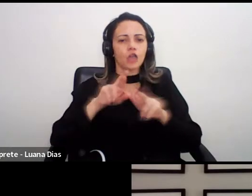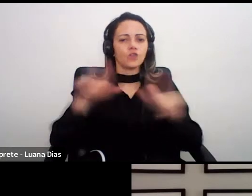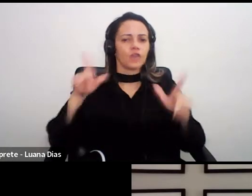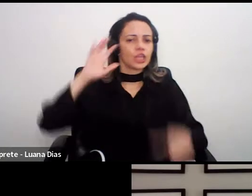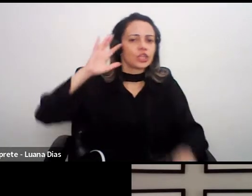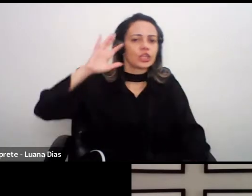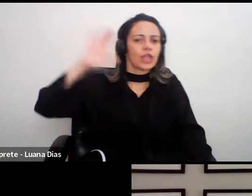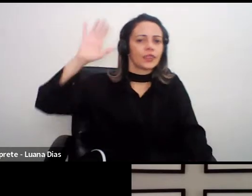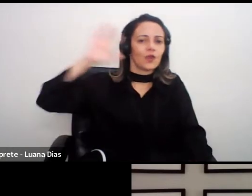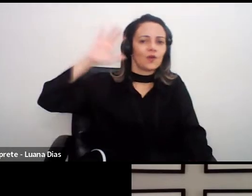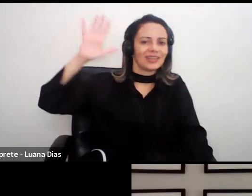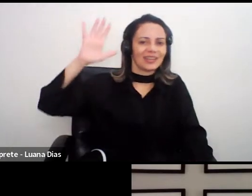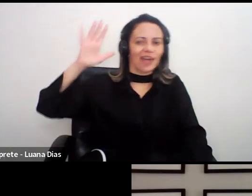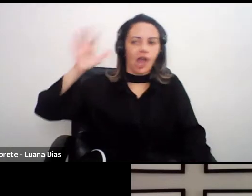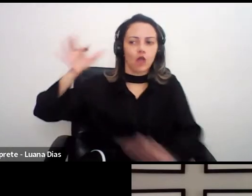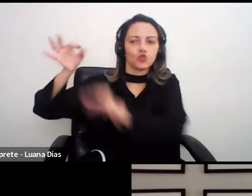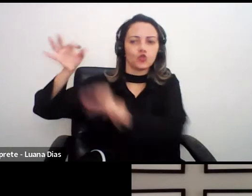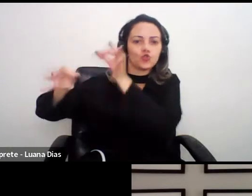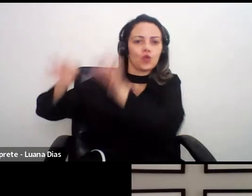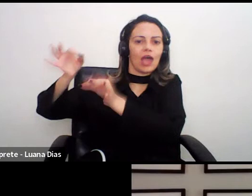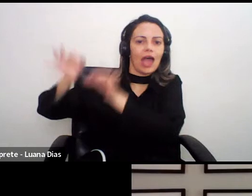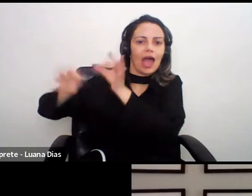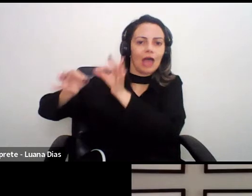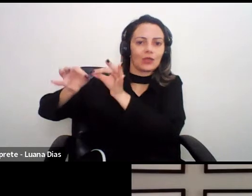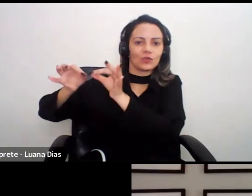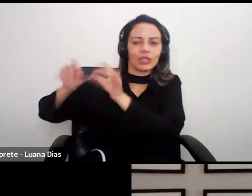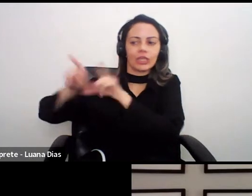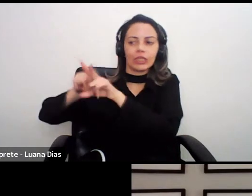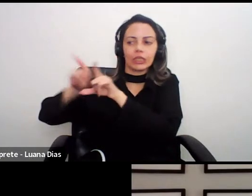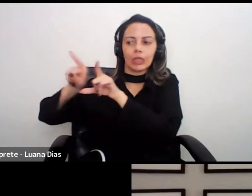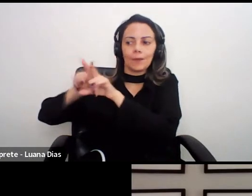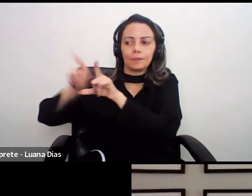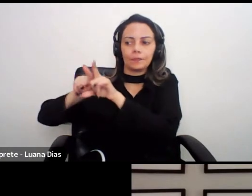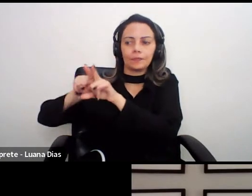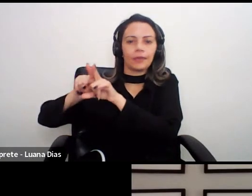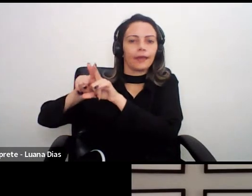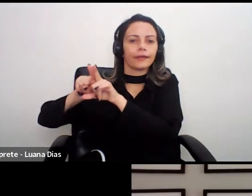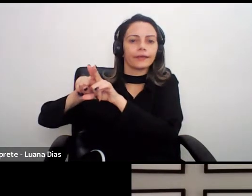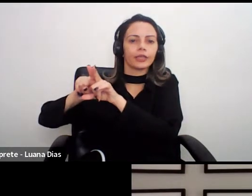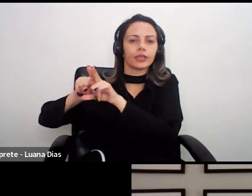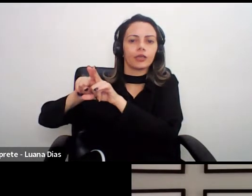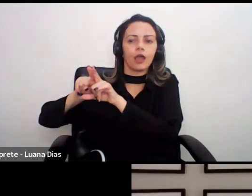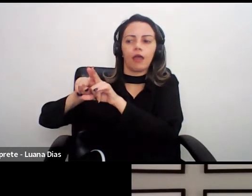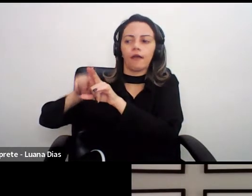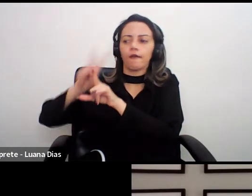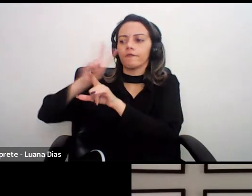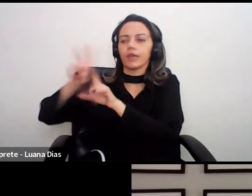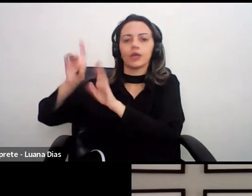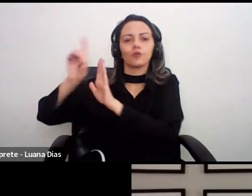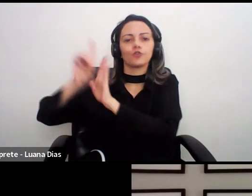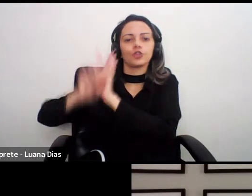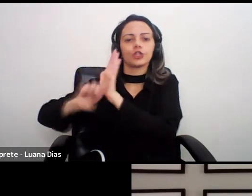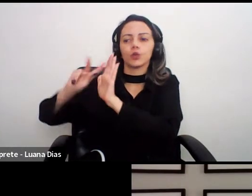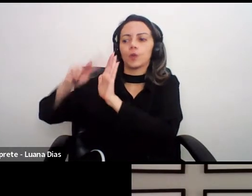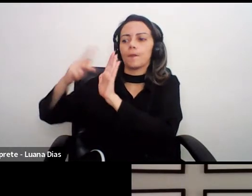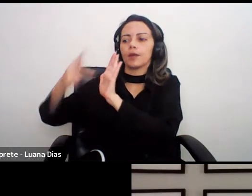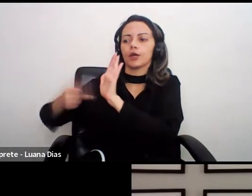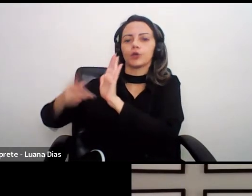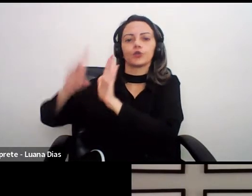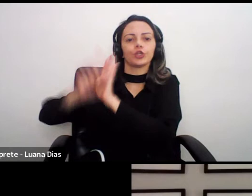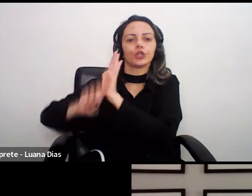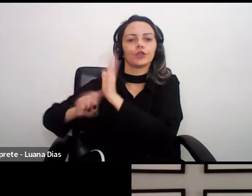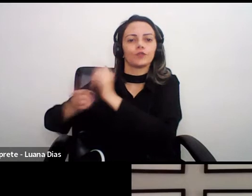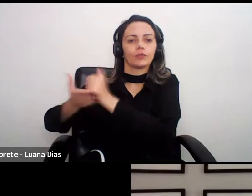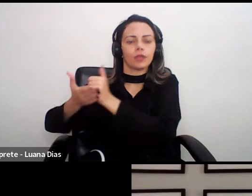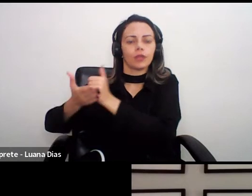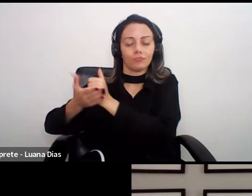jurisprudência, julgados e concepções de determinado direito humano ou de determinado direito fundamental. Então, quando você vai